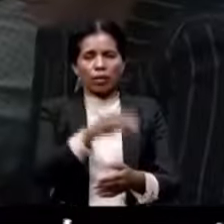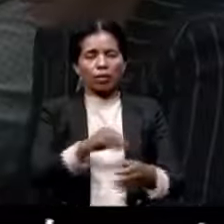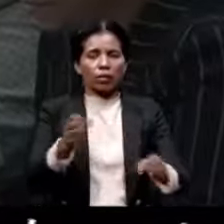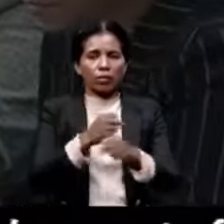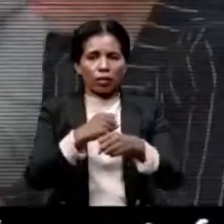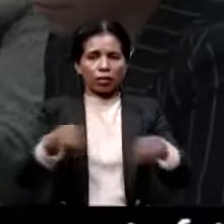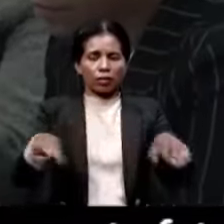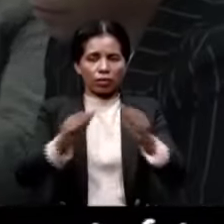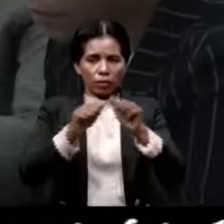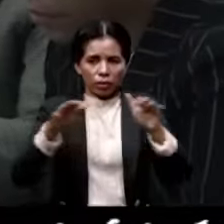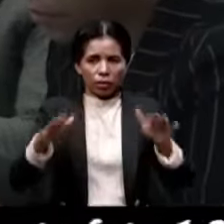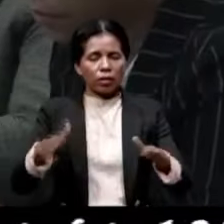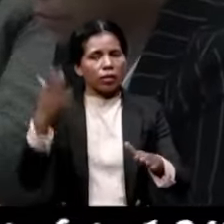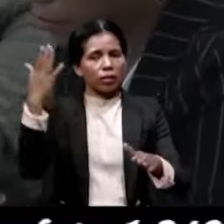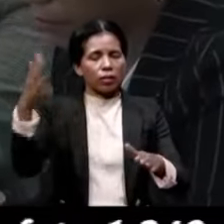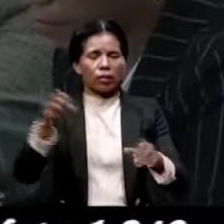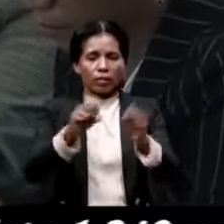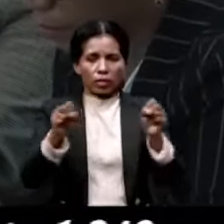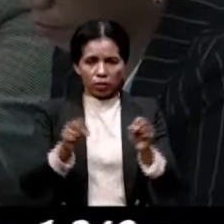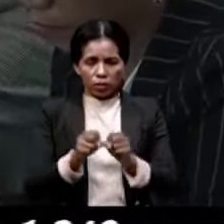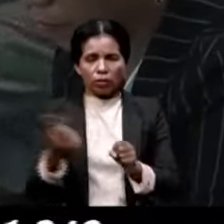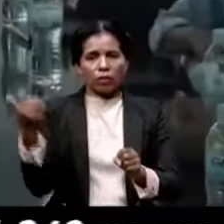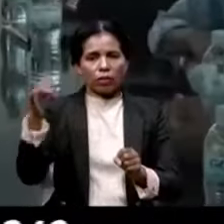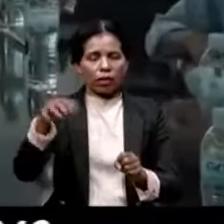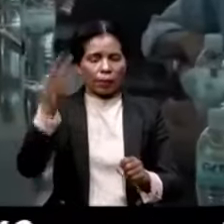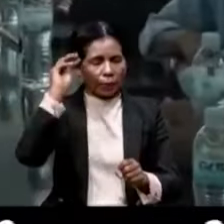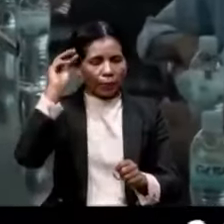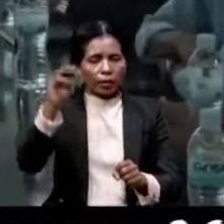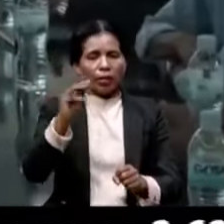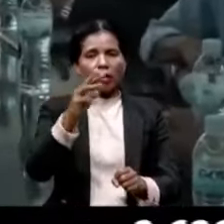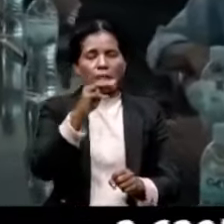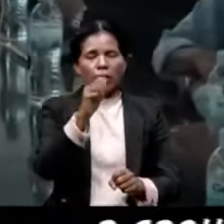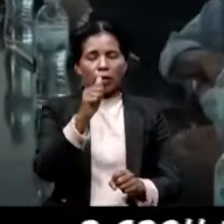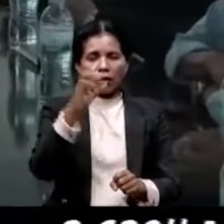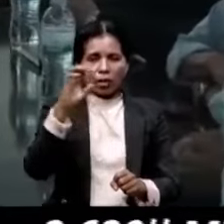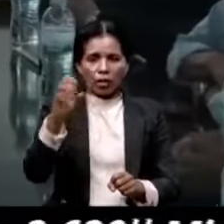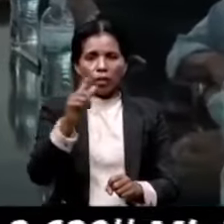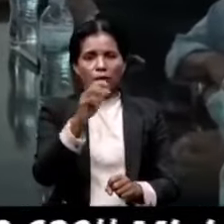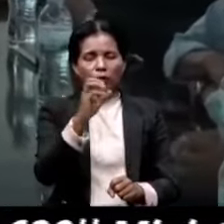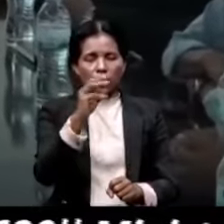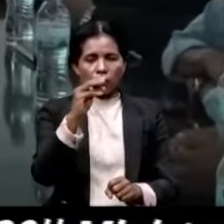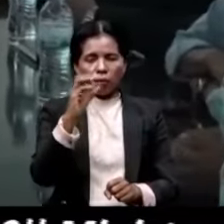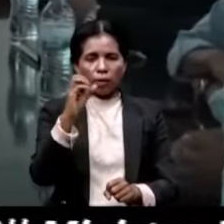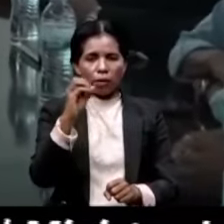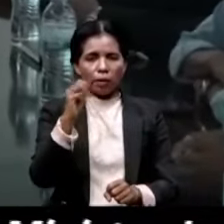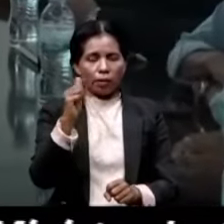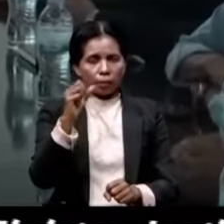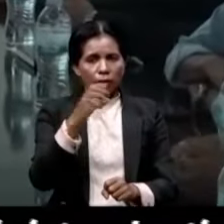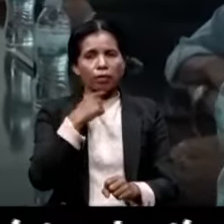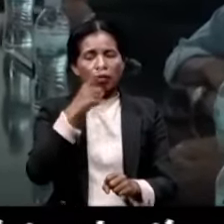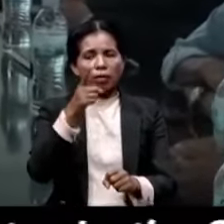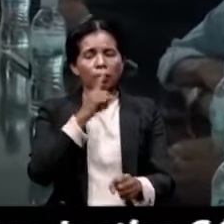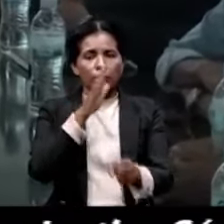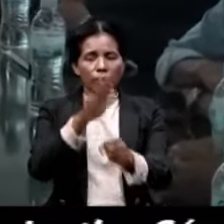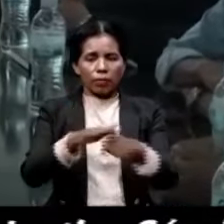de serviço de administração e sucocira. Ministro de Administração Estatal, Tomás do Rosário Cabral, garante o acordo